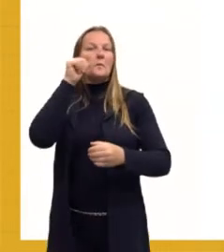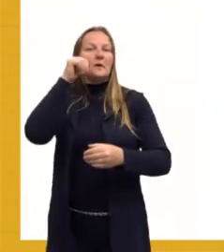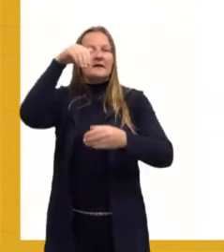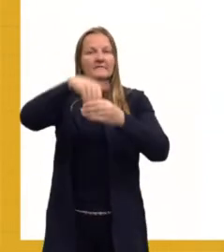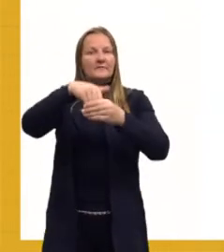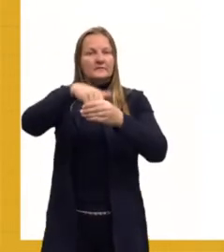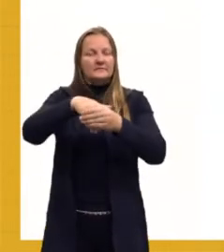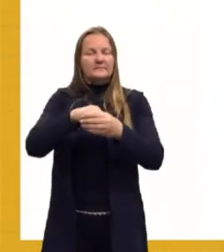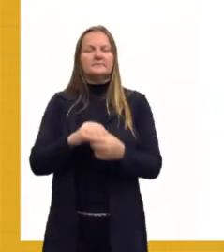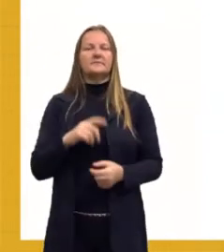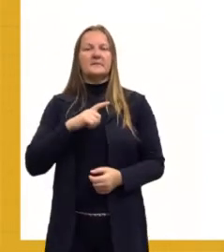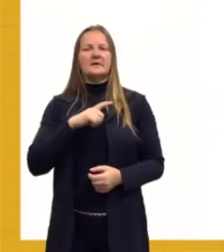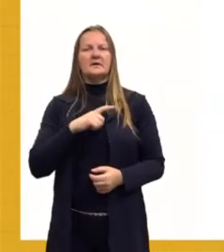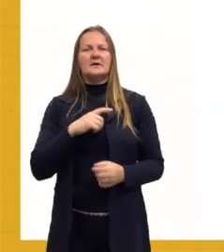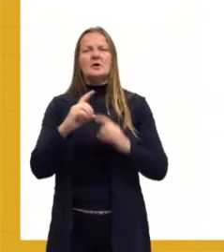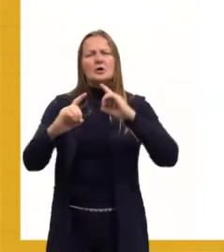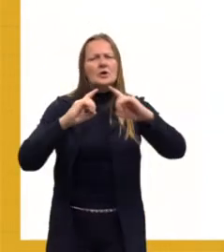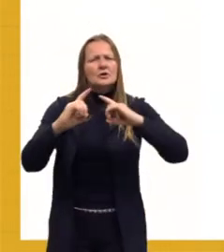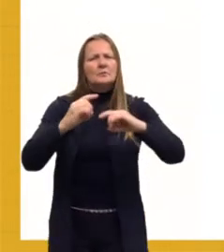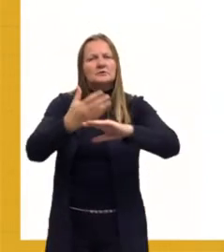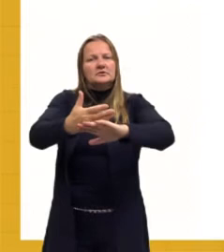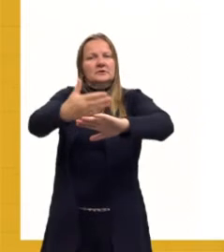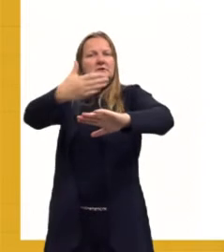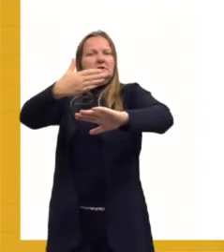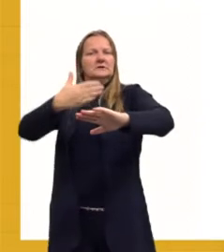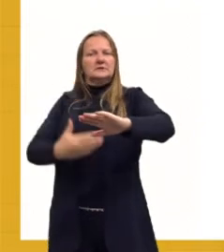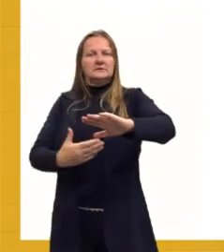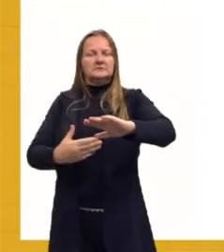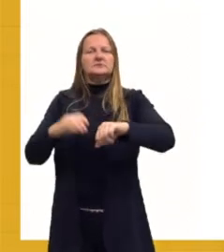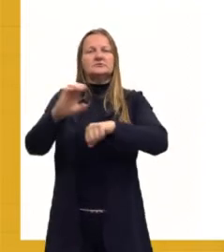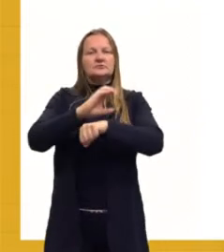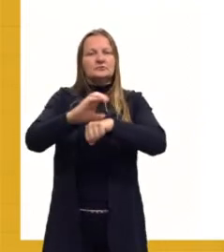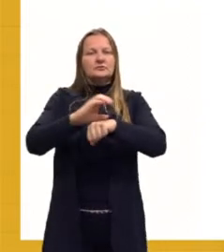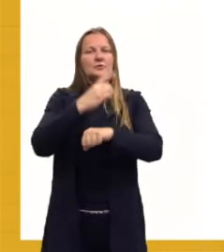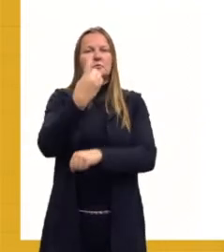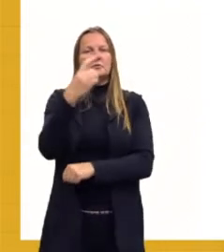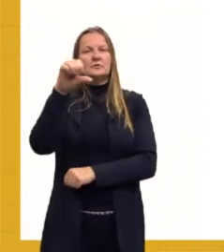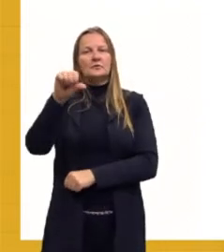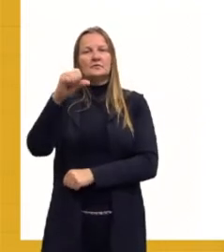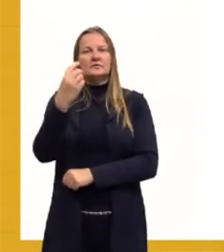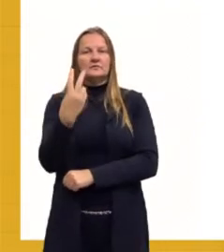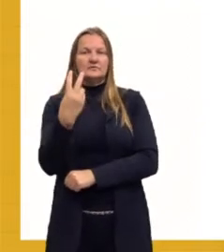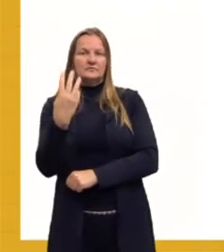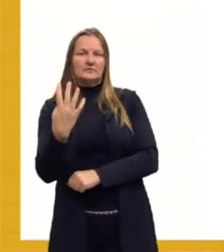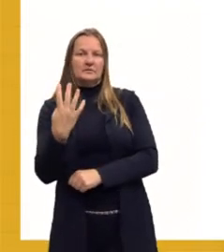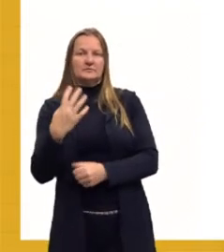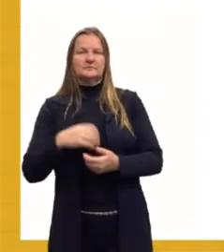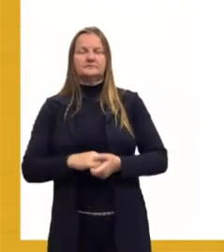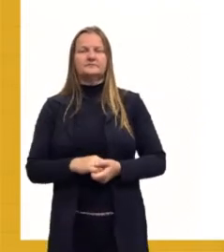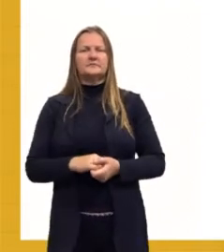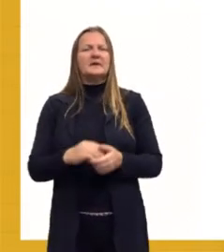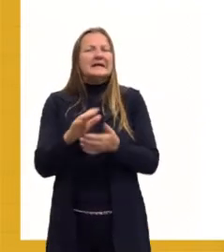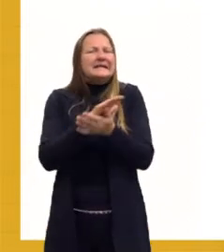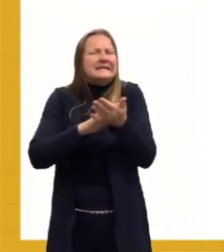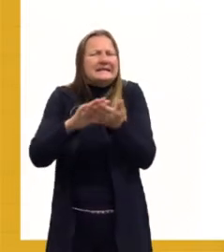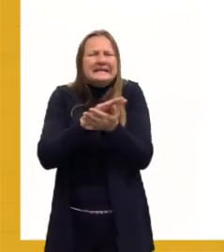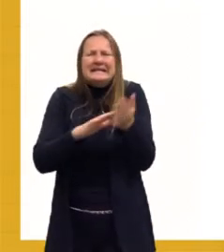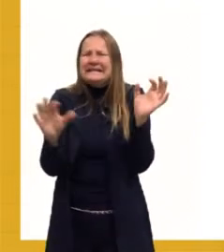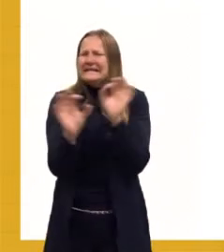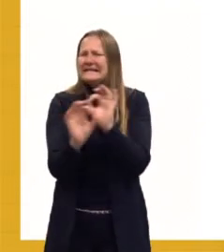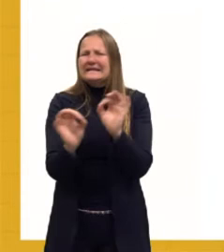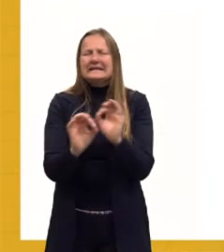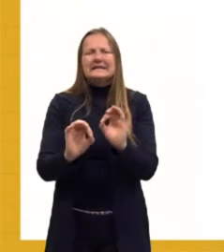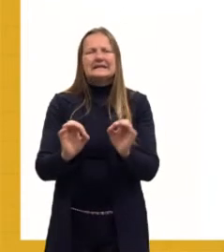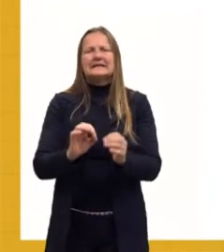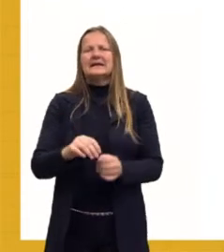feminino são os debates que antecederam a Constituição de 1824, que não trazia qualquer impedimento